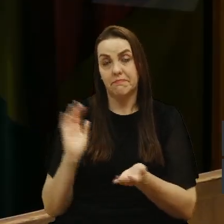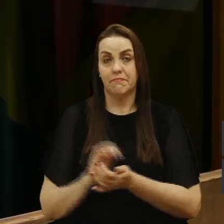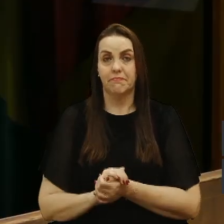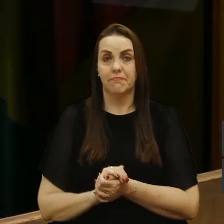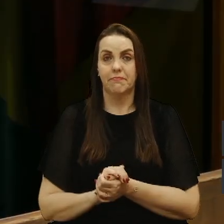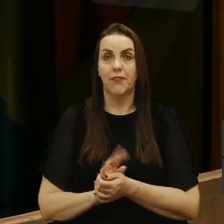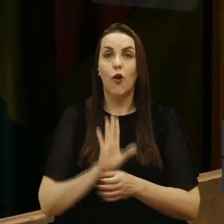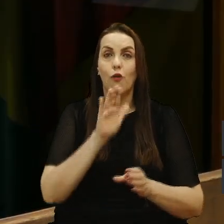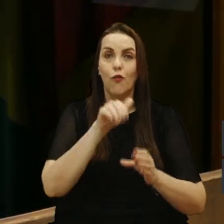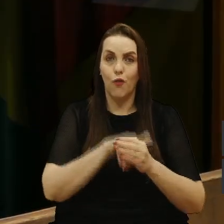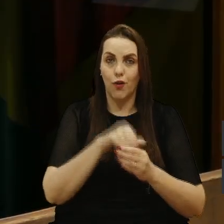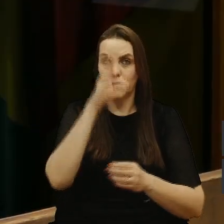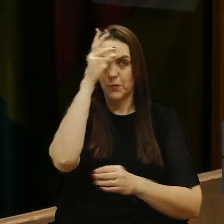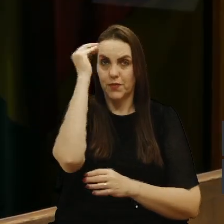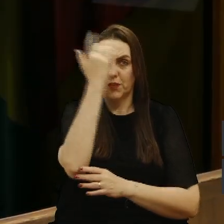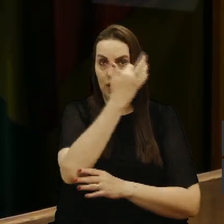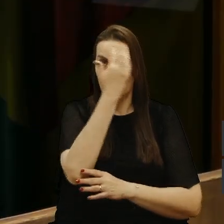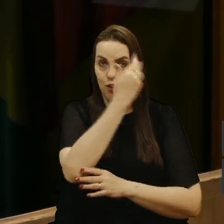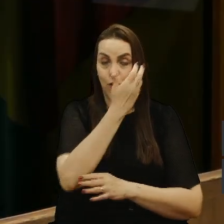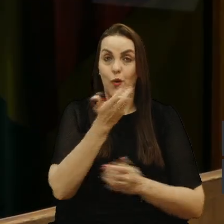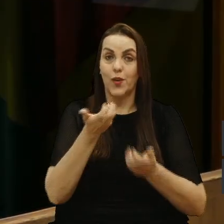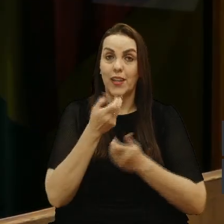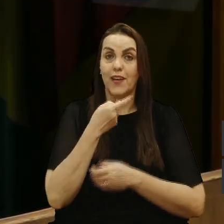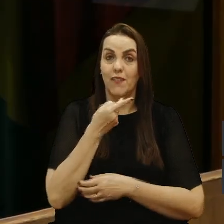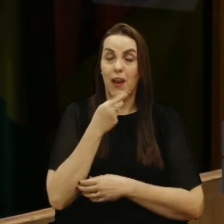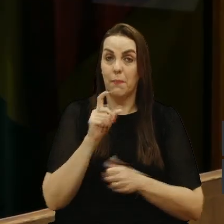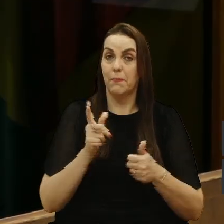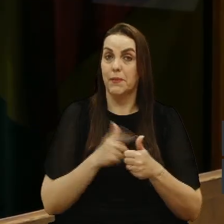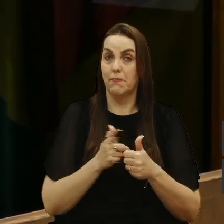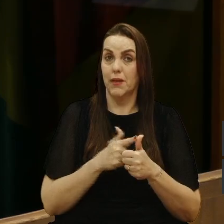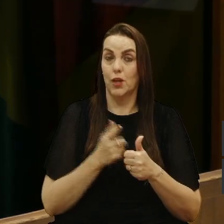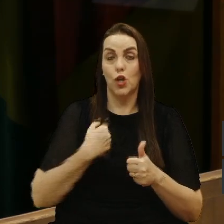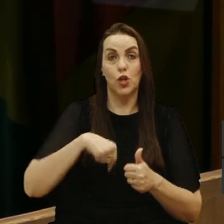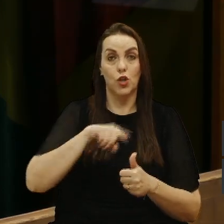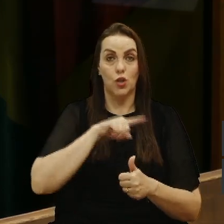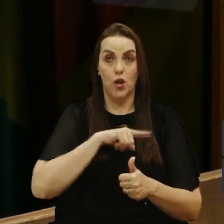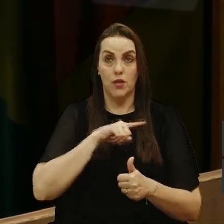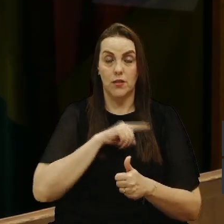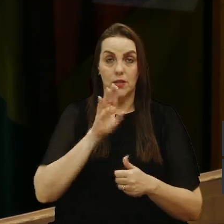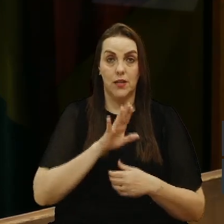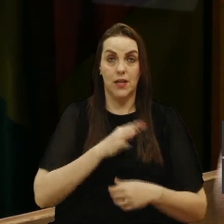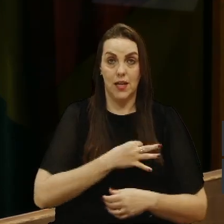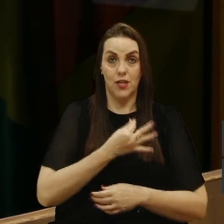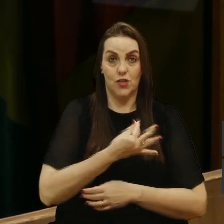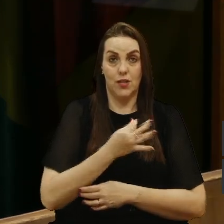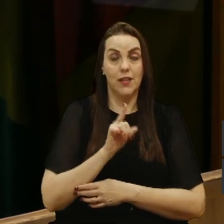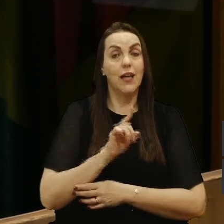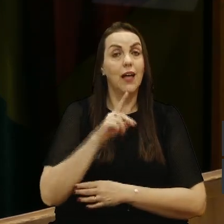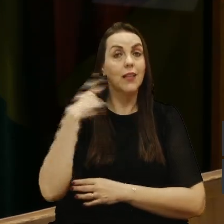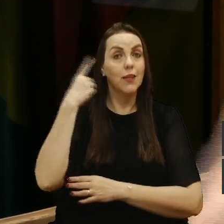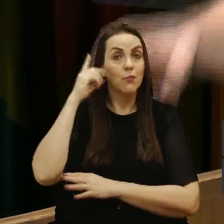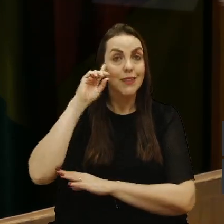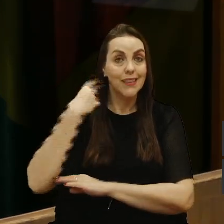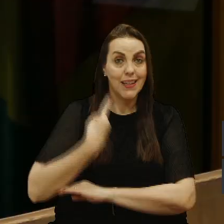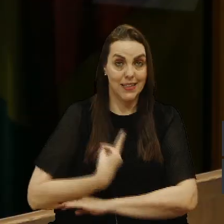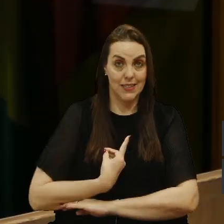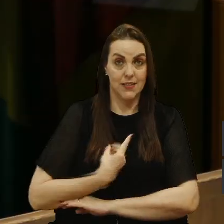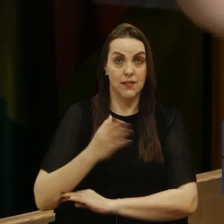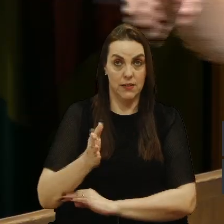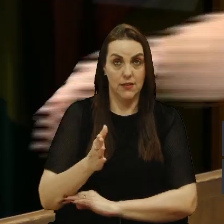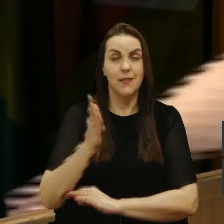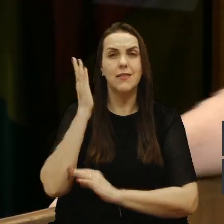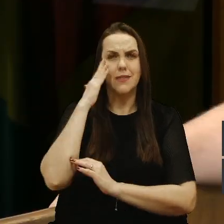queria falar que, primeiro, nossa candidata foi a deputada federal Denise Pessoa. O senhor sabe que eu